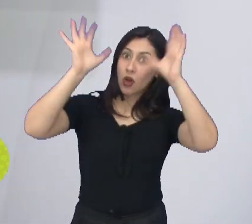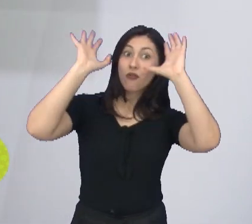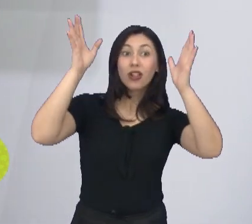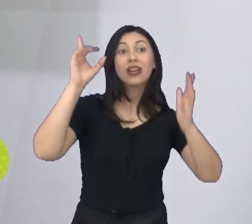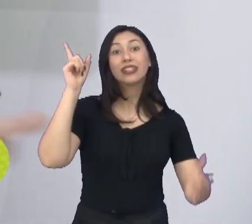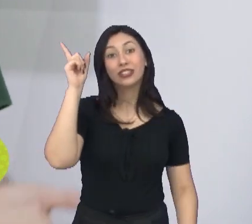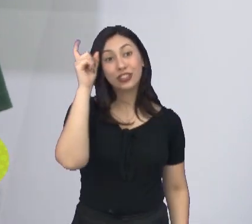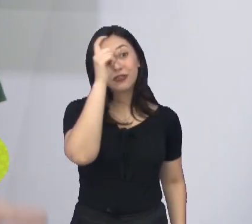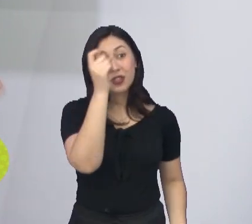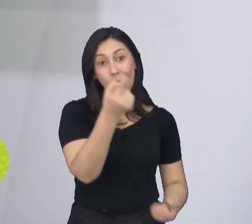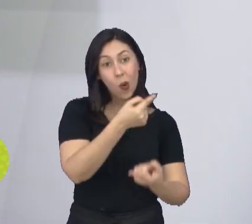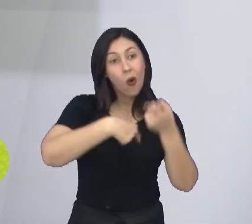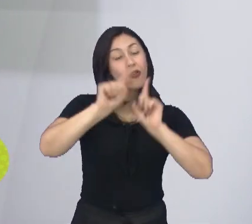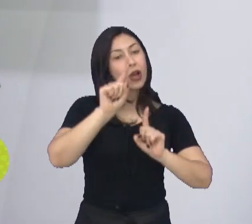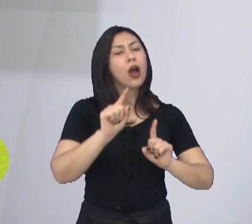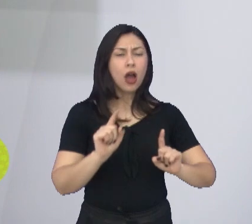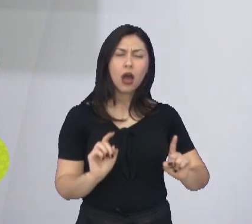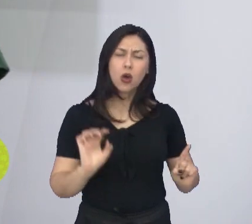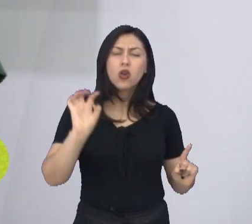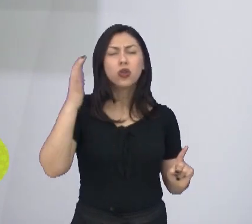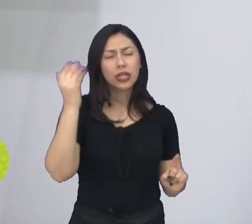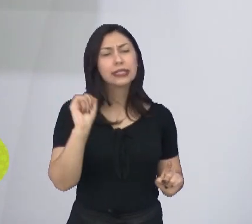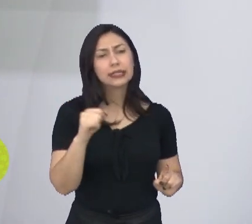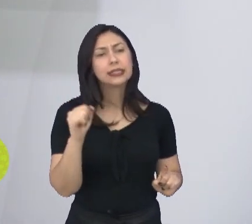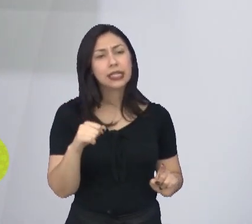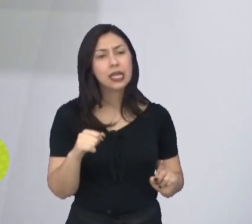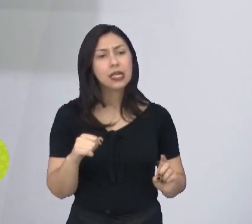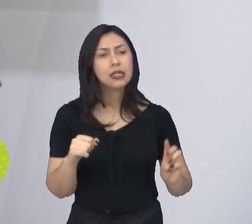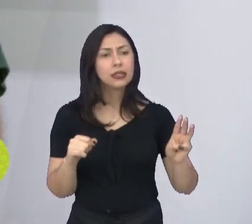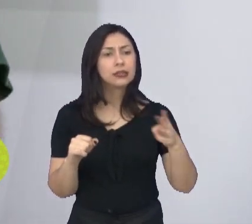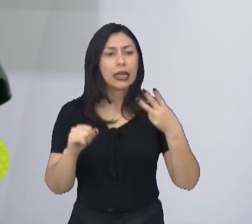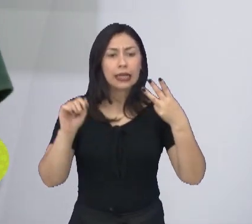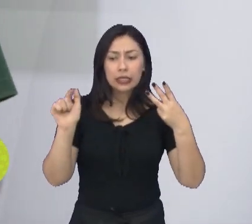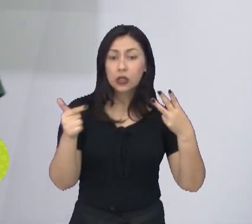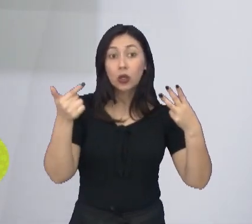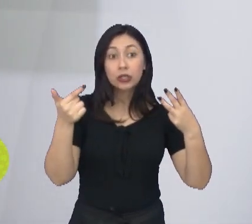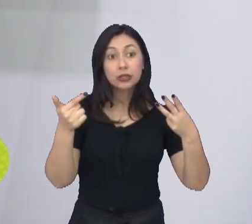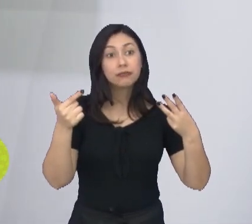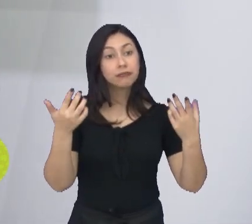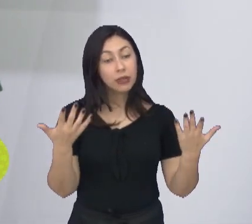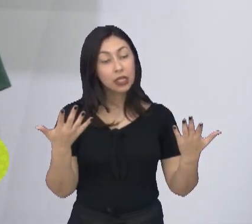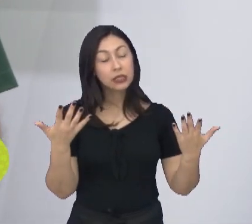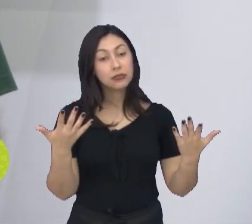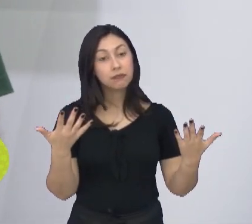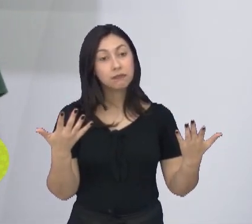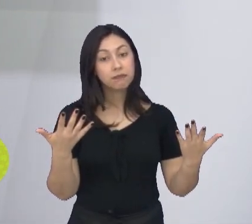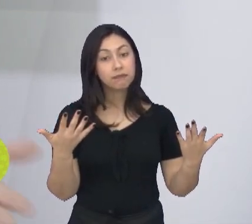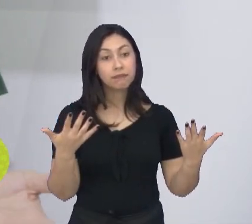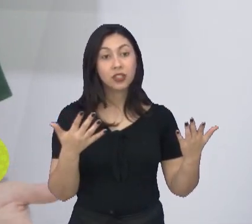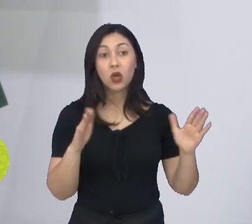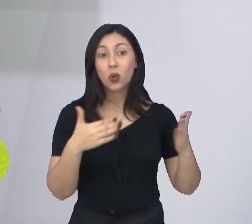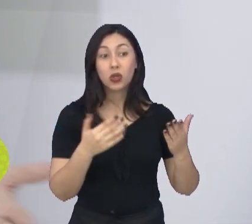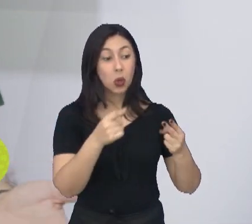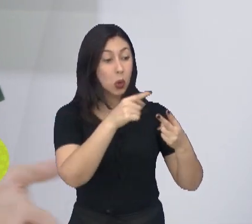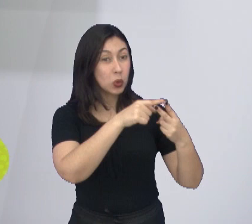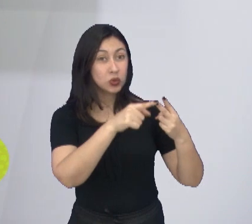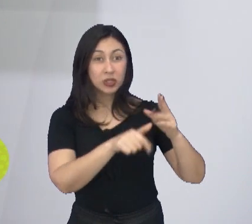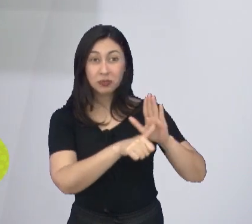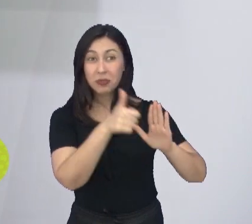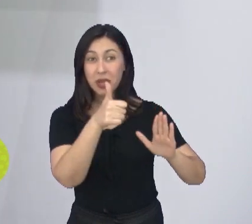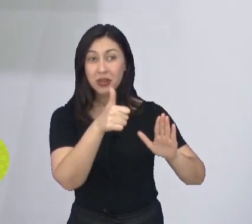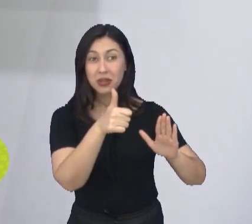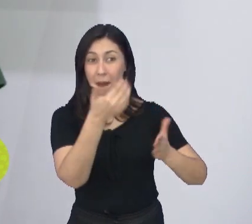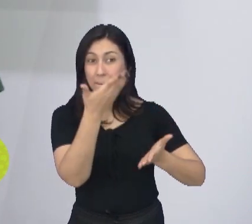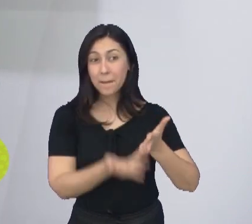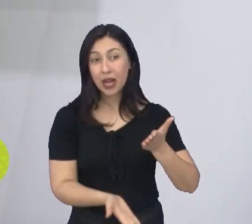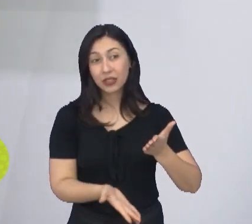tipo de virada, né? Acontece, lógico, o time ganhar por 3-2, mas depois que perde os dois primeiros sets, é muito mais fácil o time que ganhou.